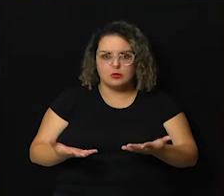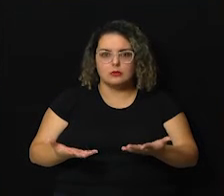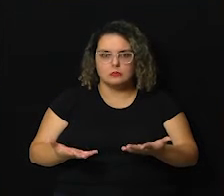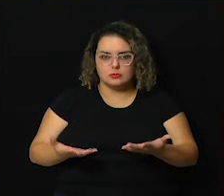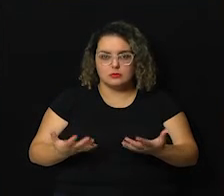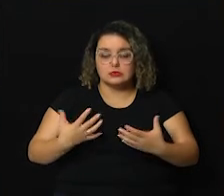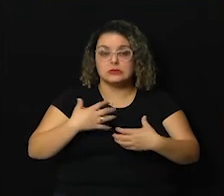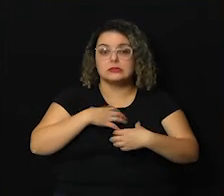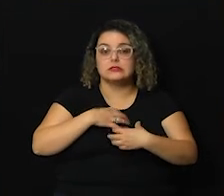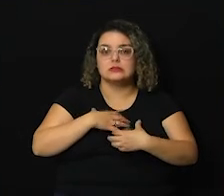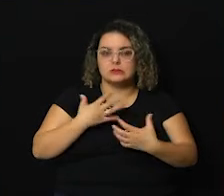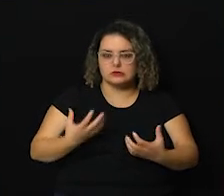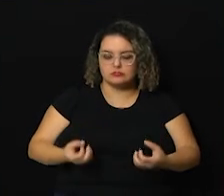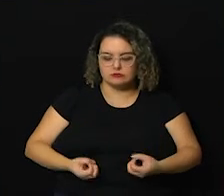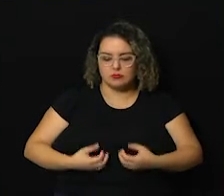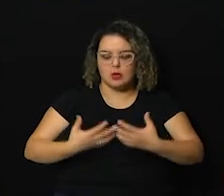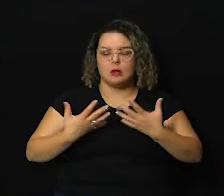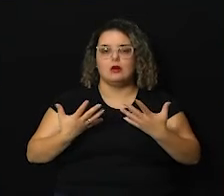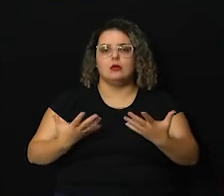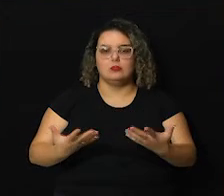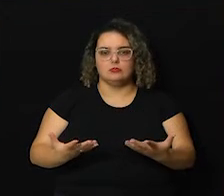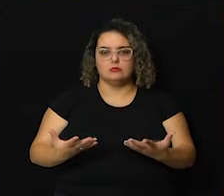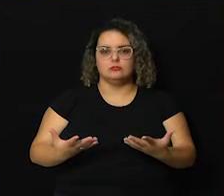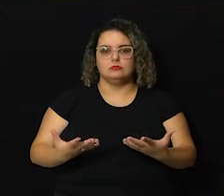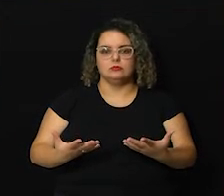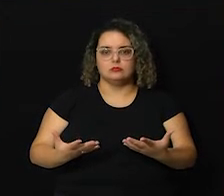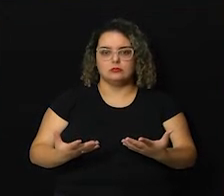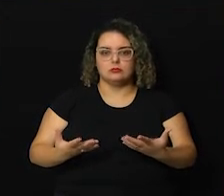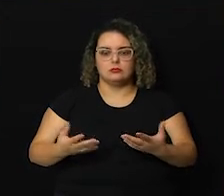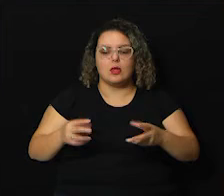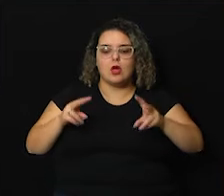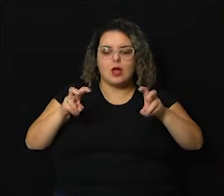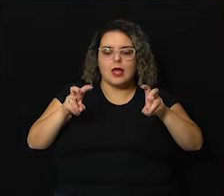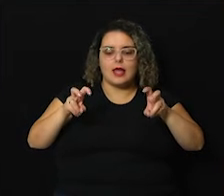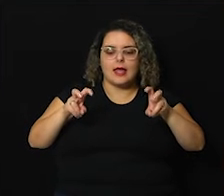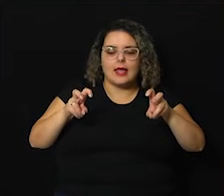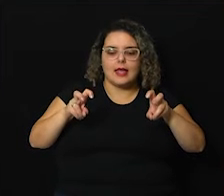nas sensações do corpo, eu chamo isso de escutar o corpo,